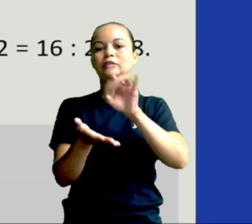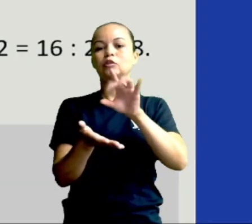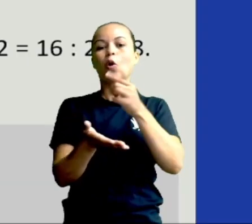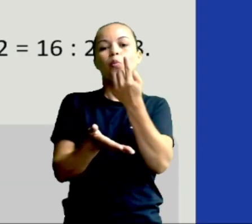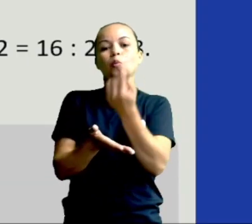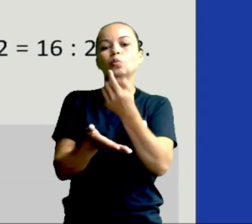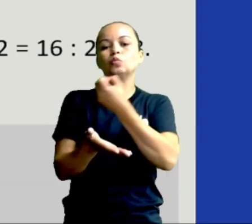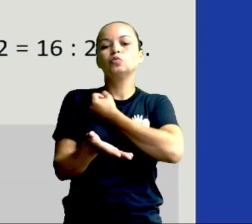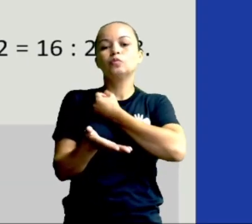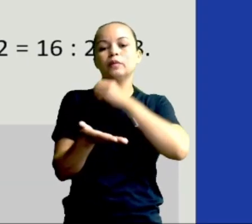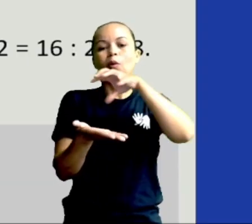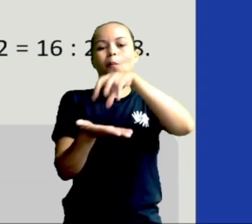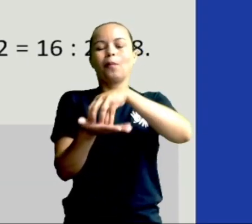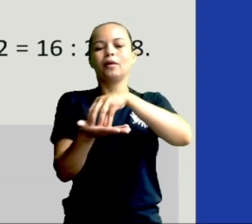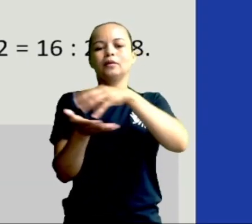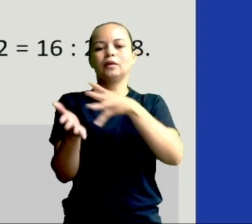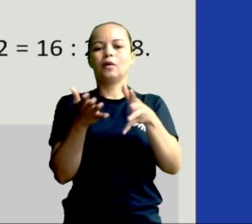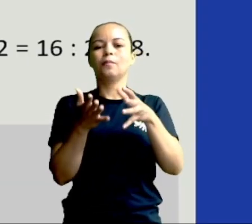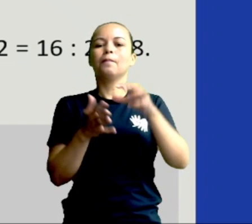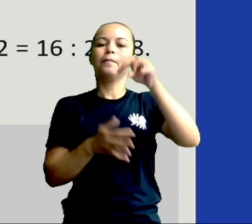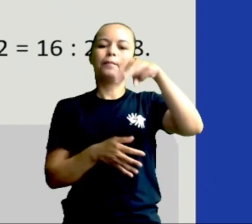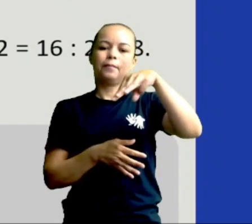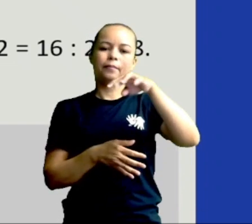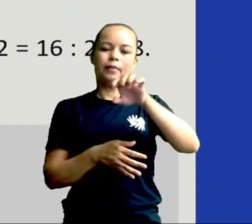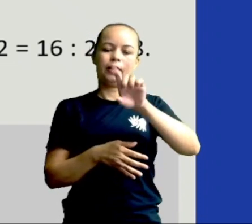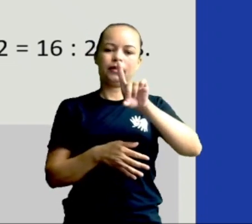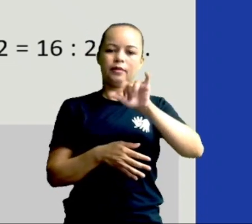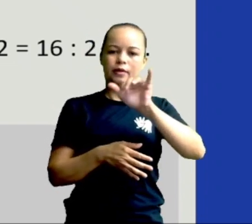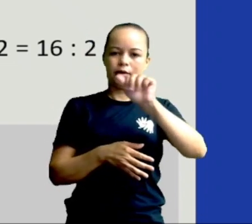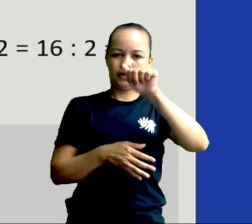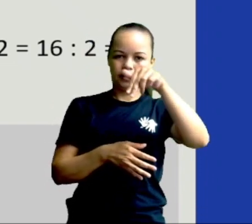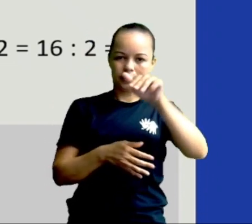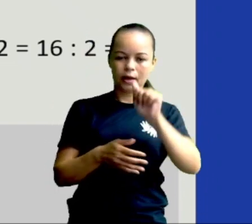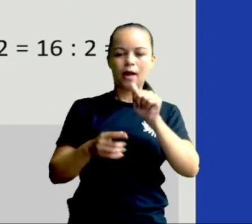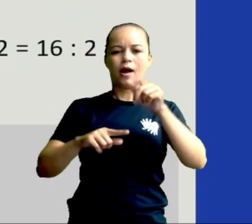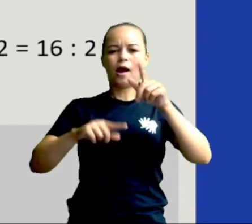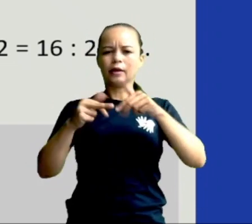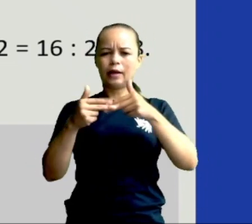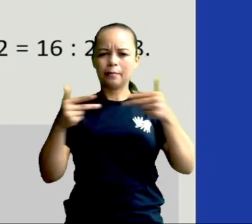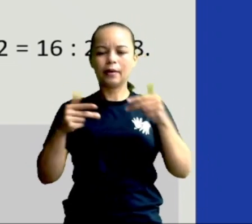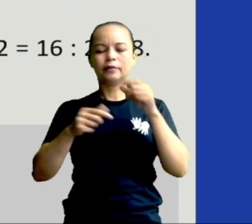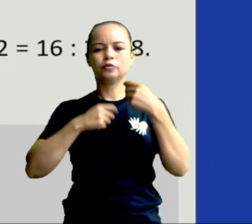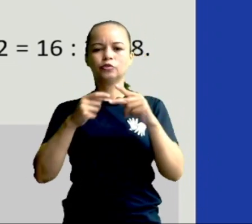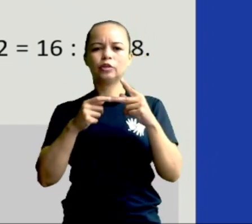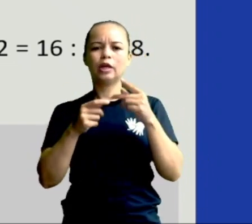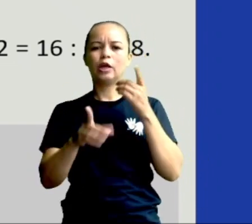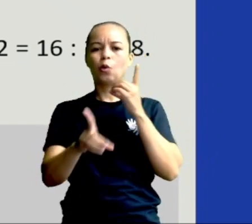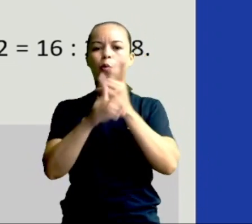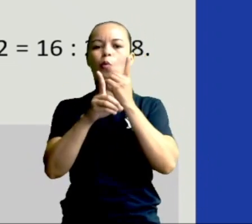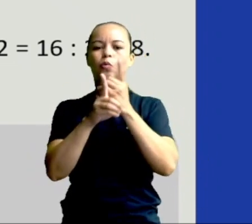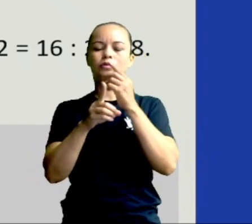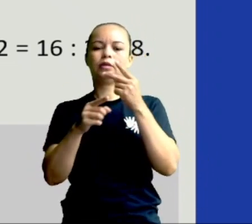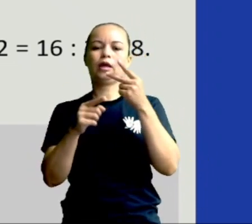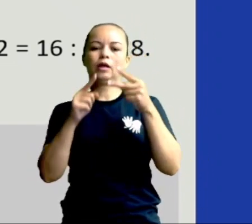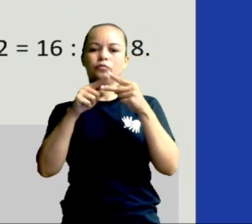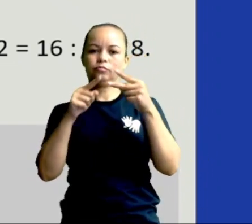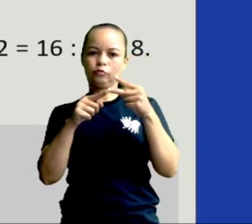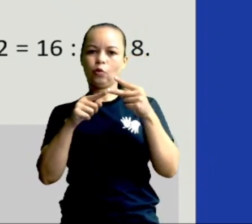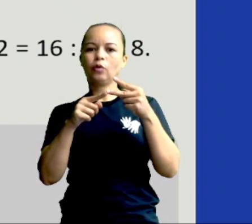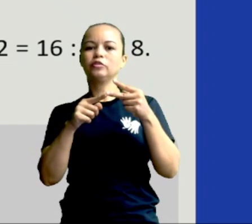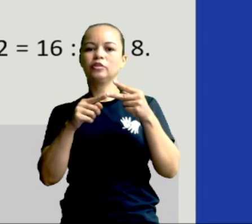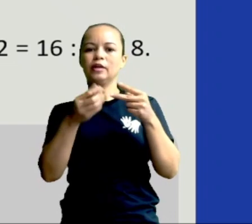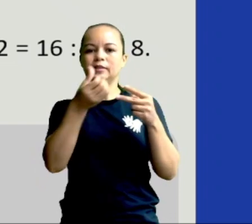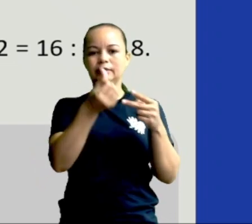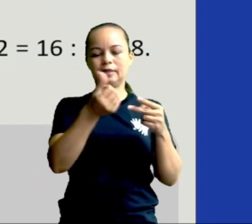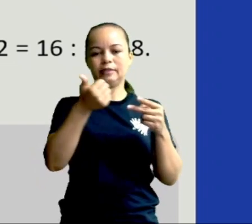mediana. Toda vez que eu tiver a quantidade par de elementos, os dois termos, né, que a gente encontra aí, 6 e 10, a gente vai ter o